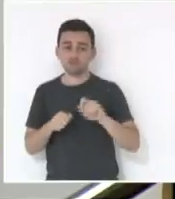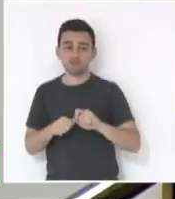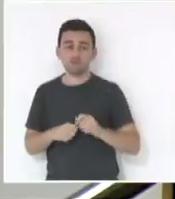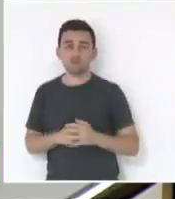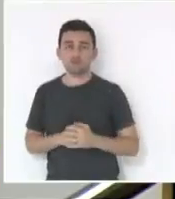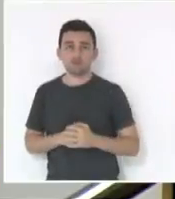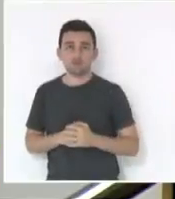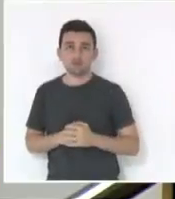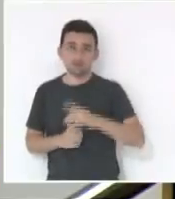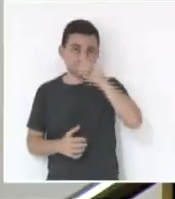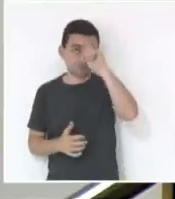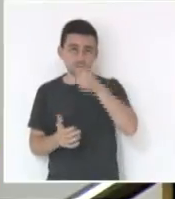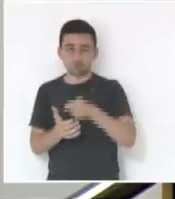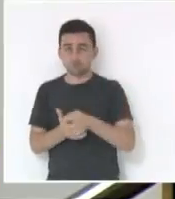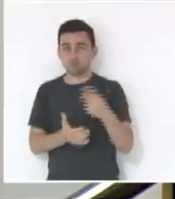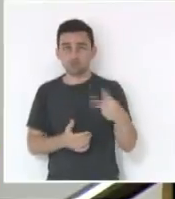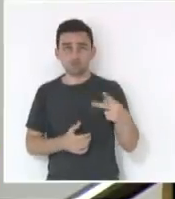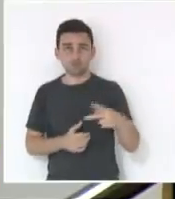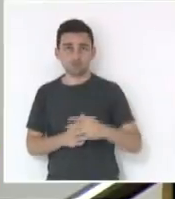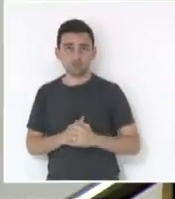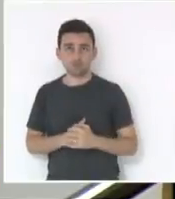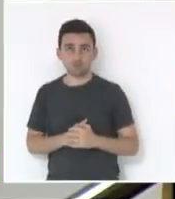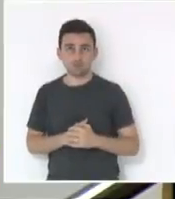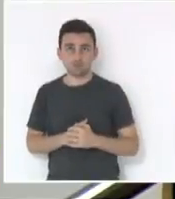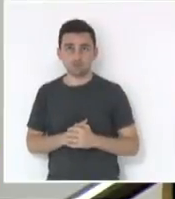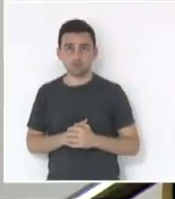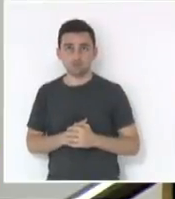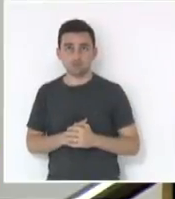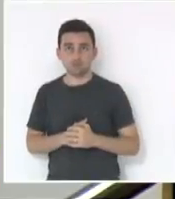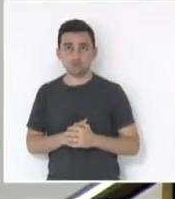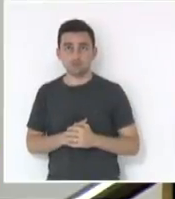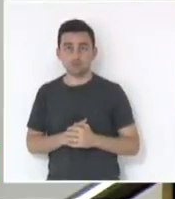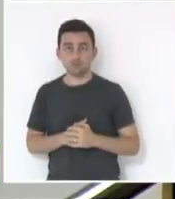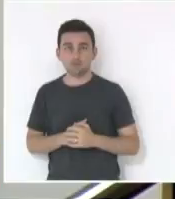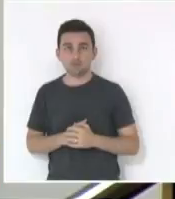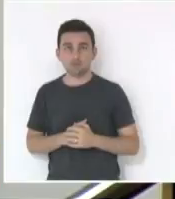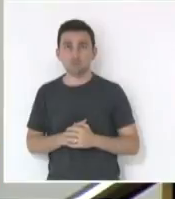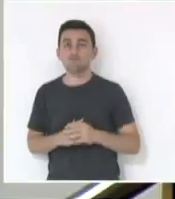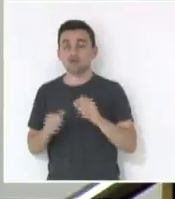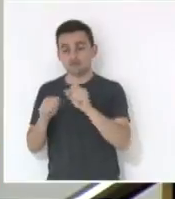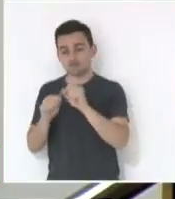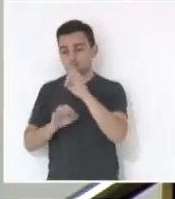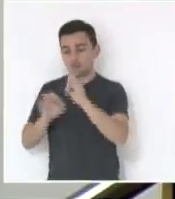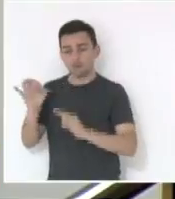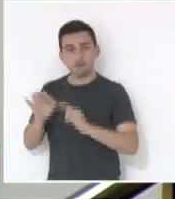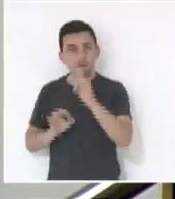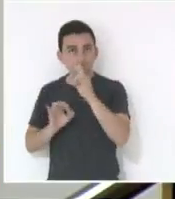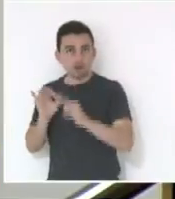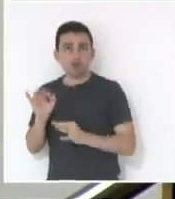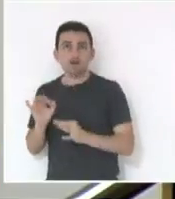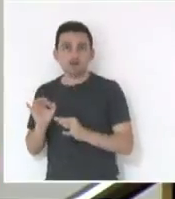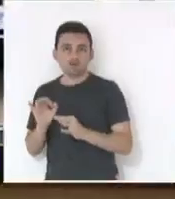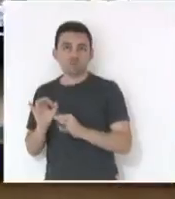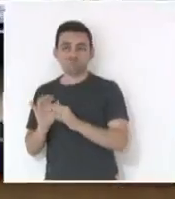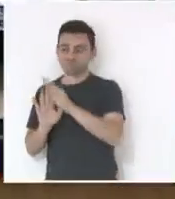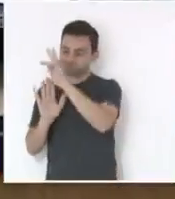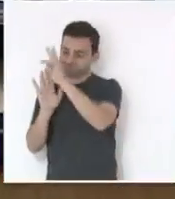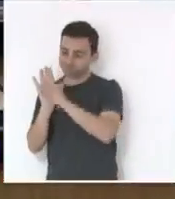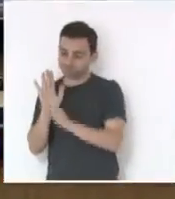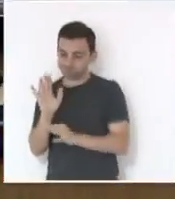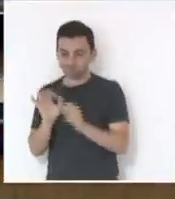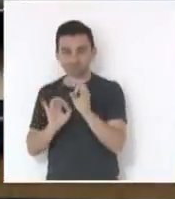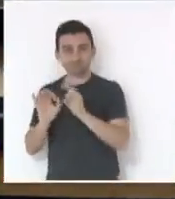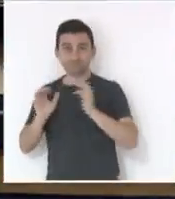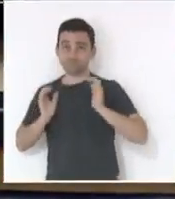essa decisão. Como é que é, Mário? Fazer um termo de ajustamento de conduta. De ajustamento de conduta, justamente isso,